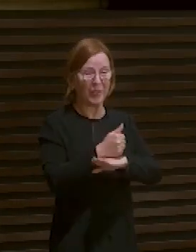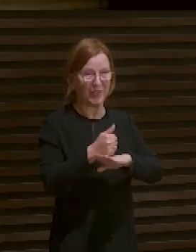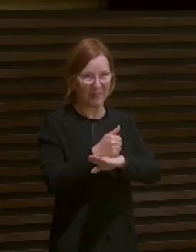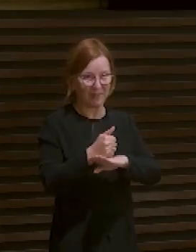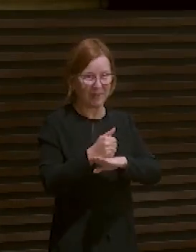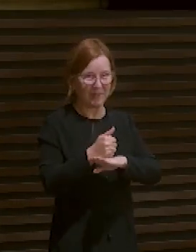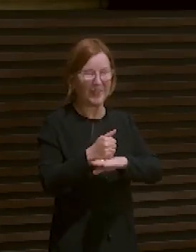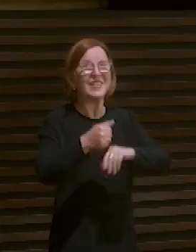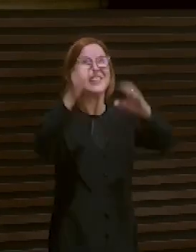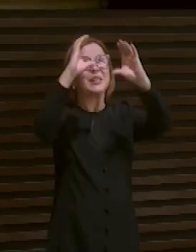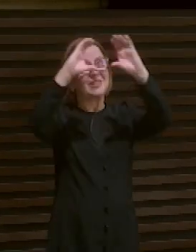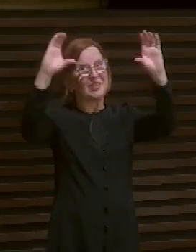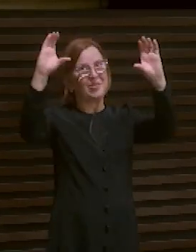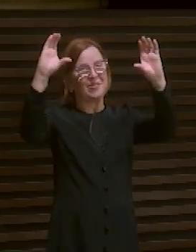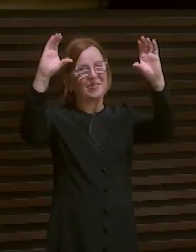do céu.